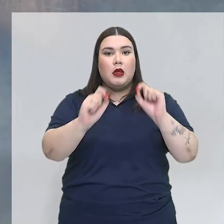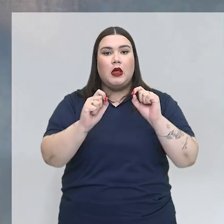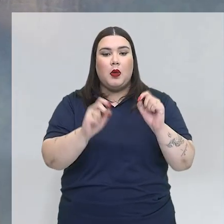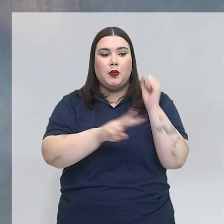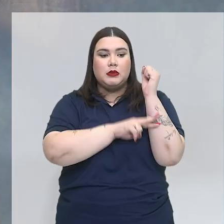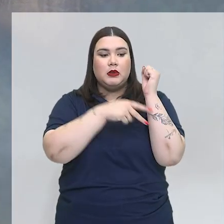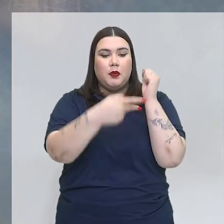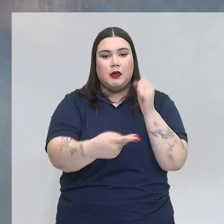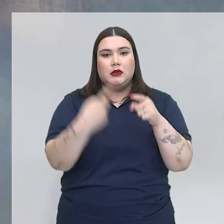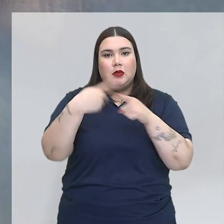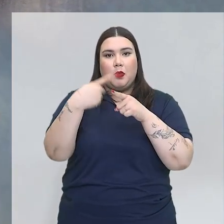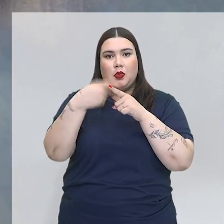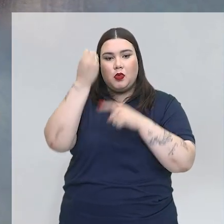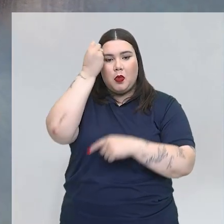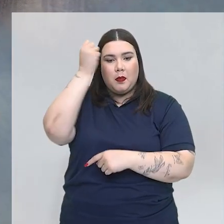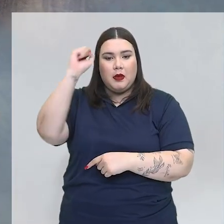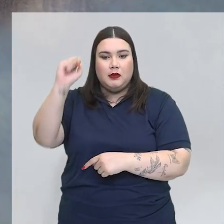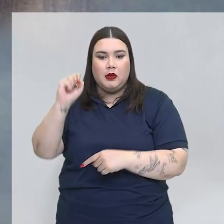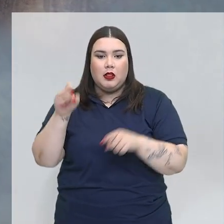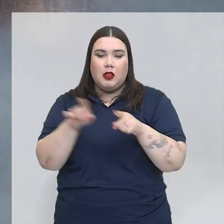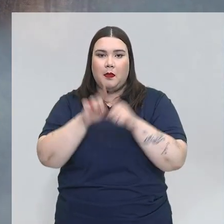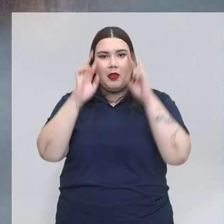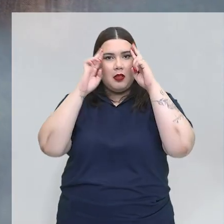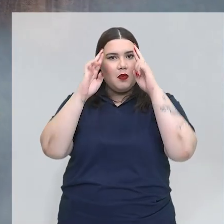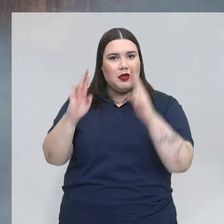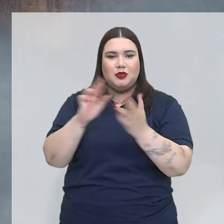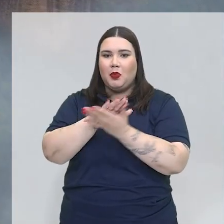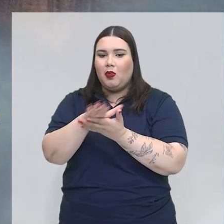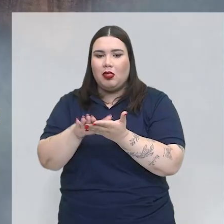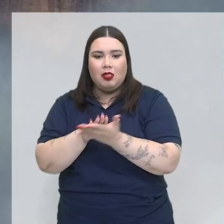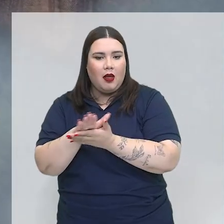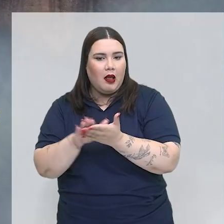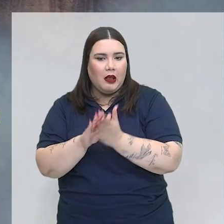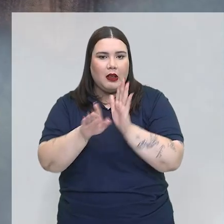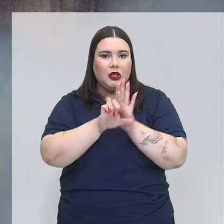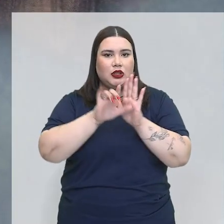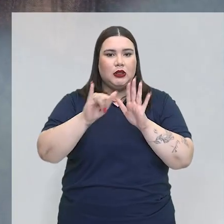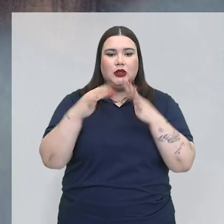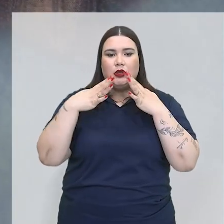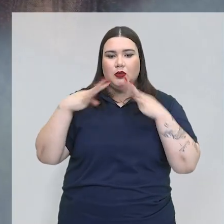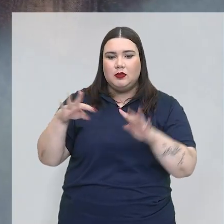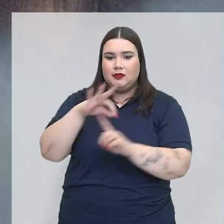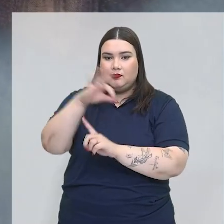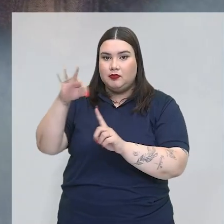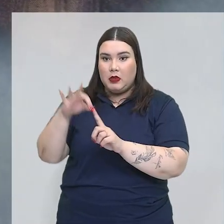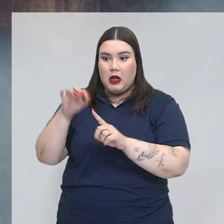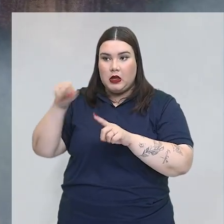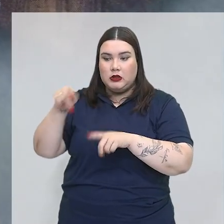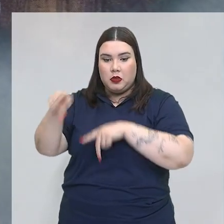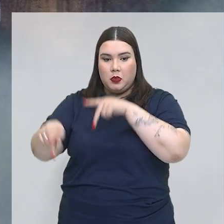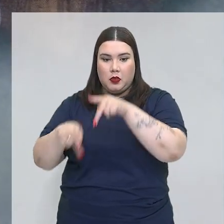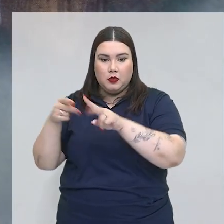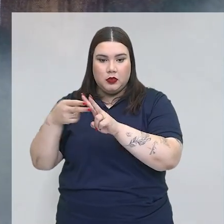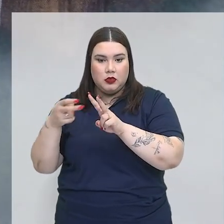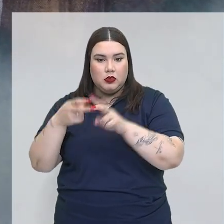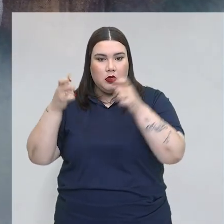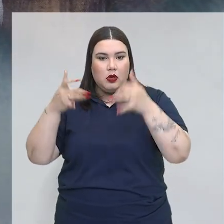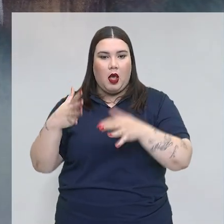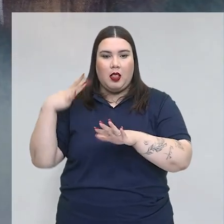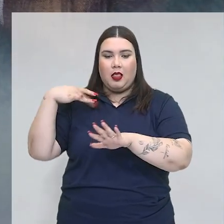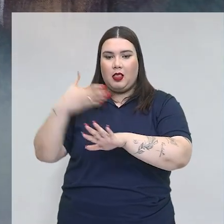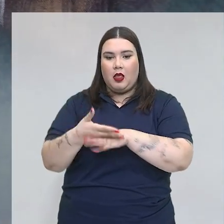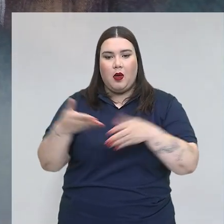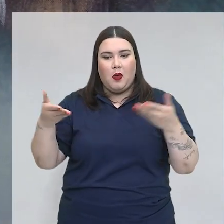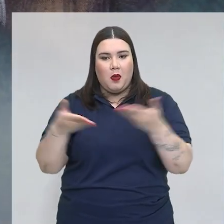da desobediência e do respeito às leis naturais e espirituais. Dizem os Makuxi que, até hoje,